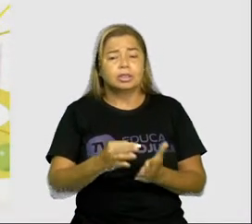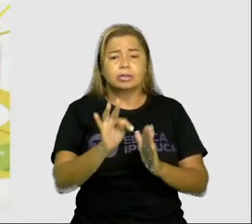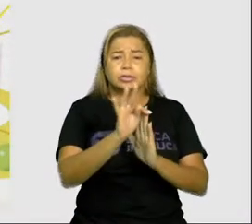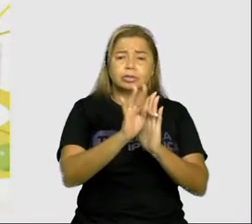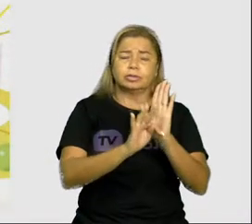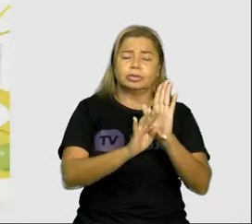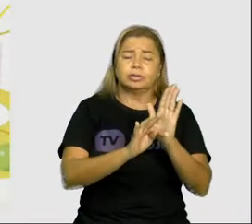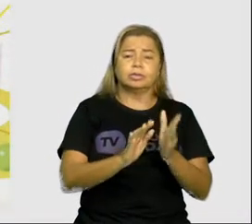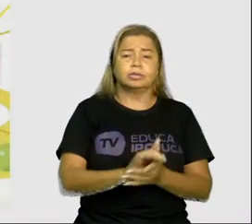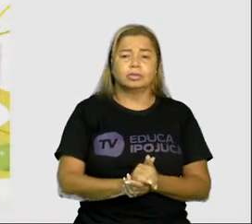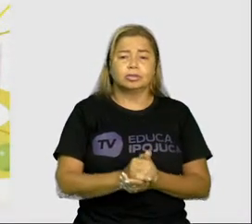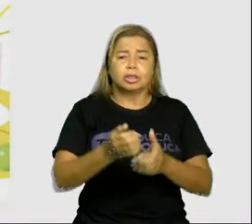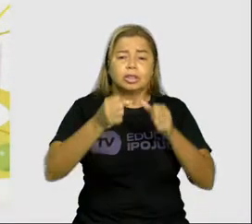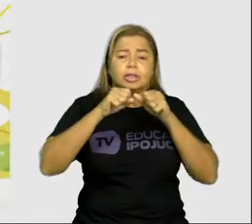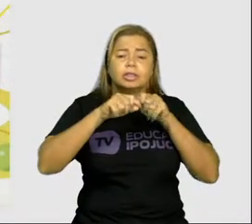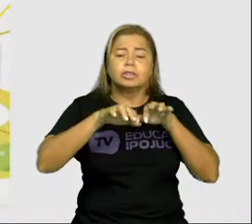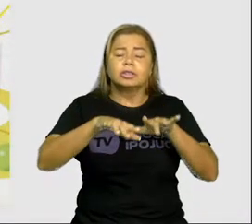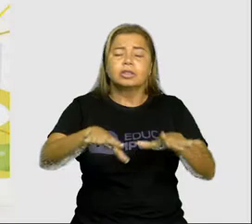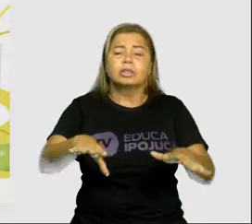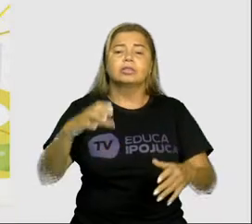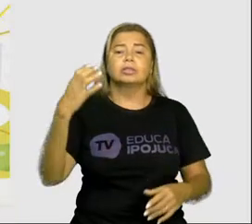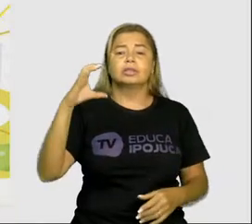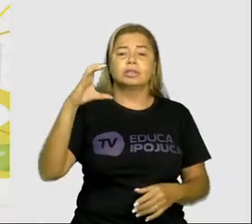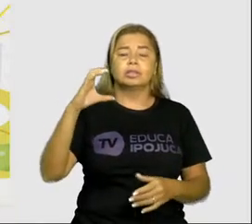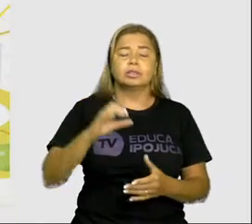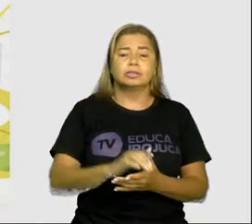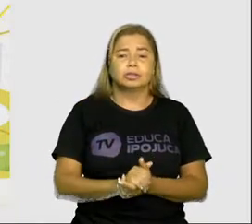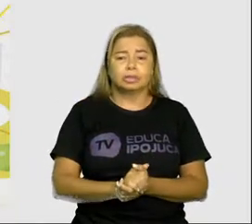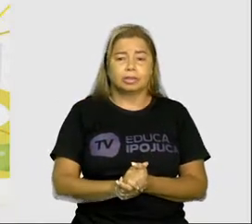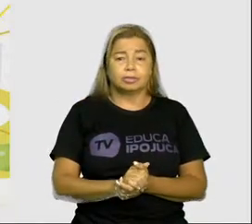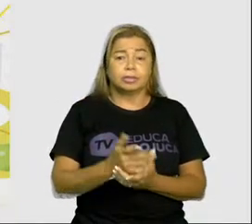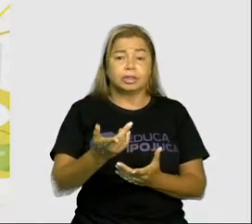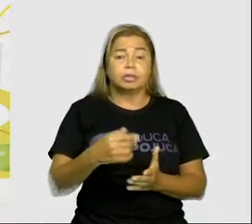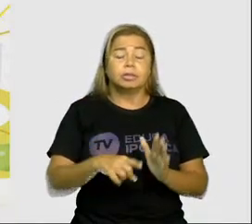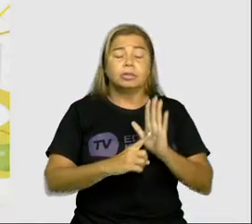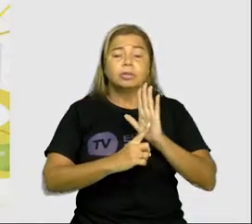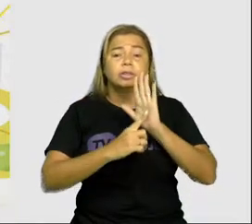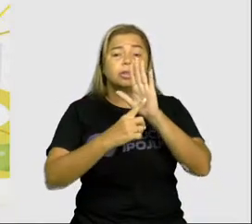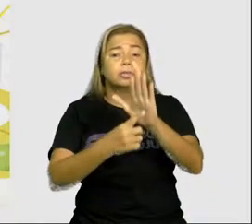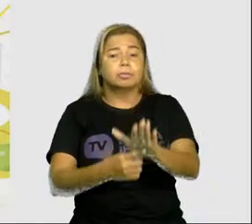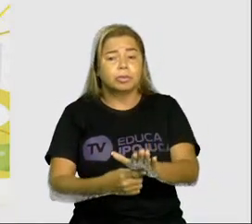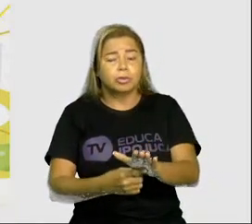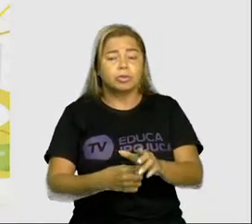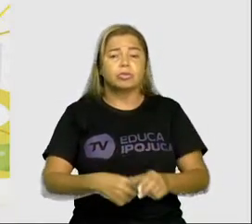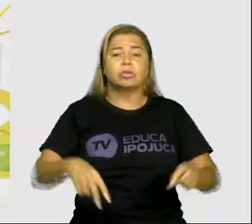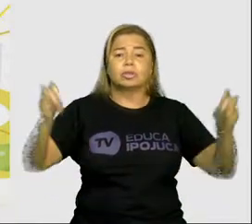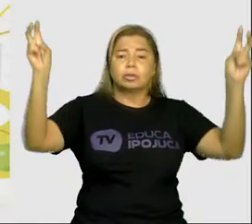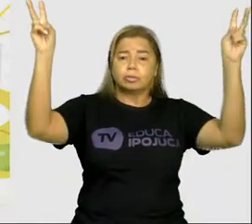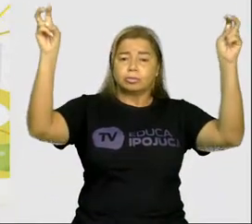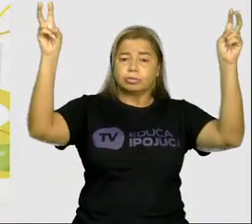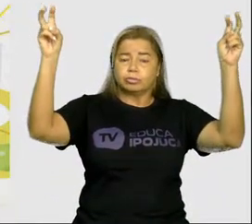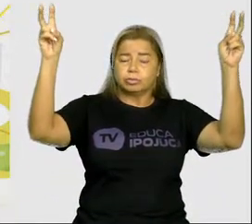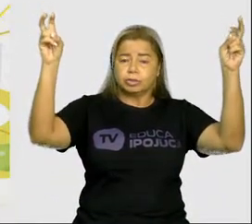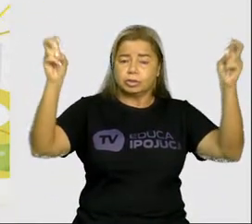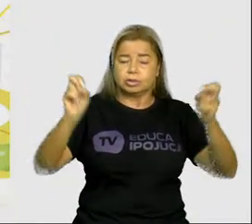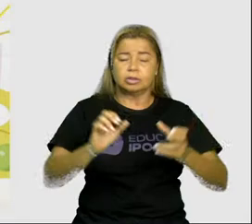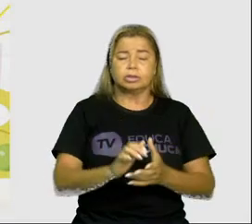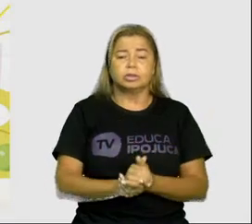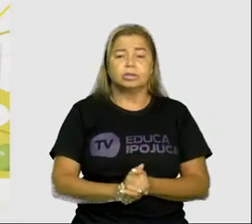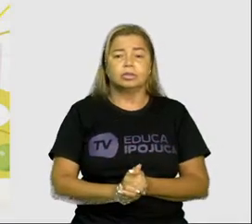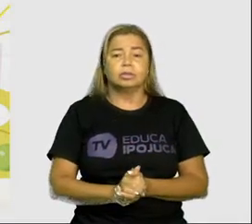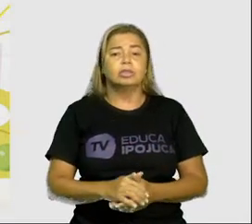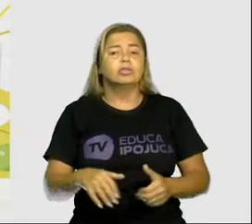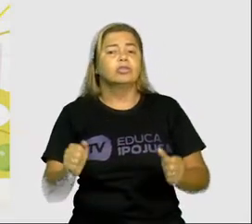texto de divulgação científica. Então, ele traz para a gente um título aliado aí